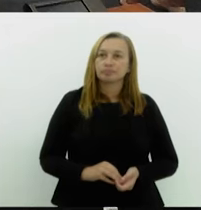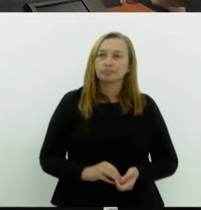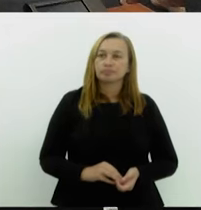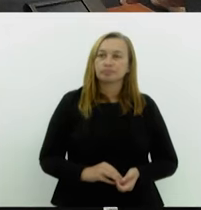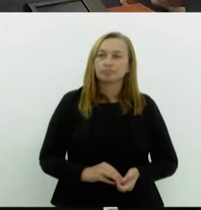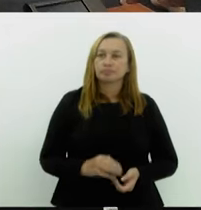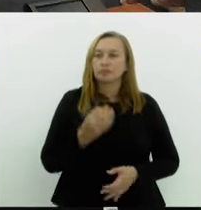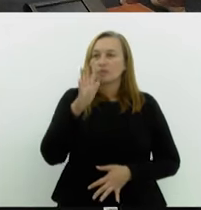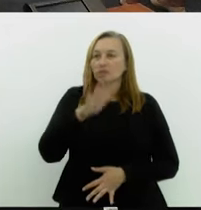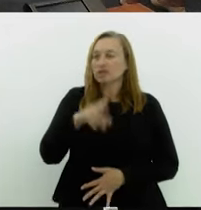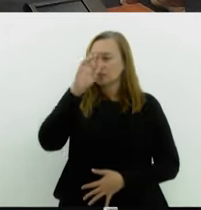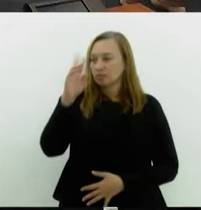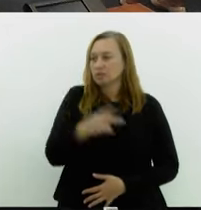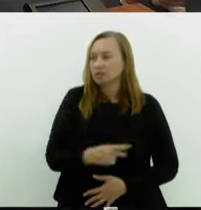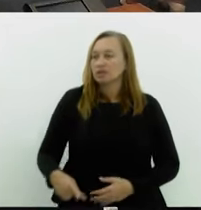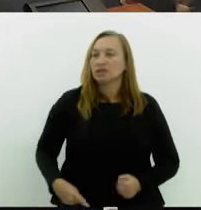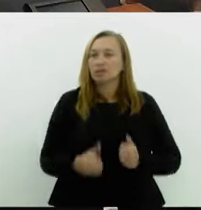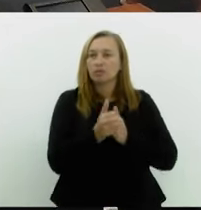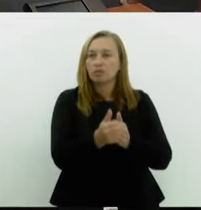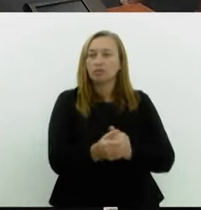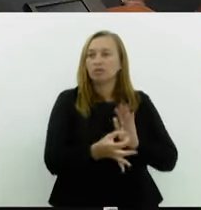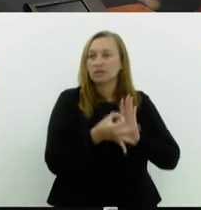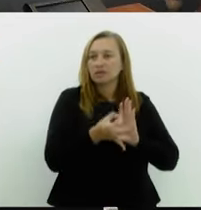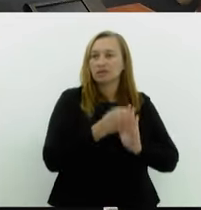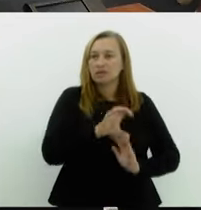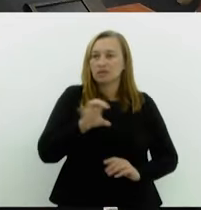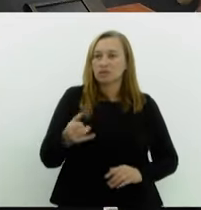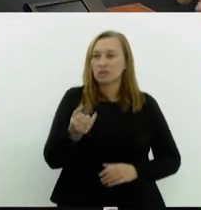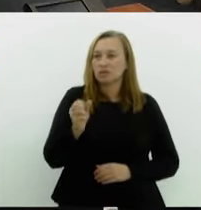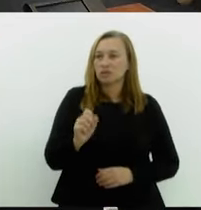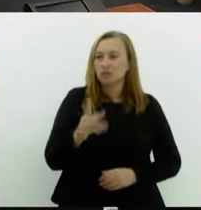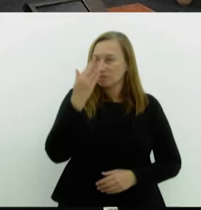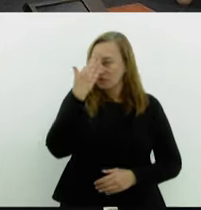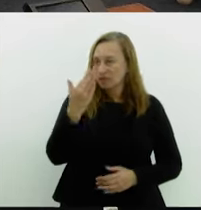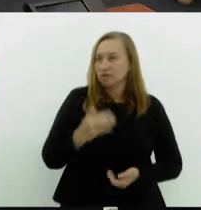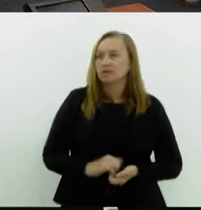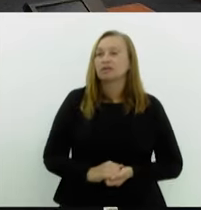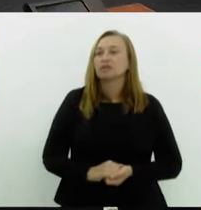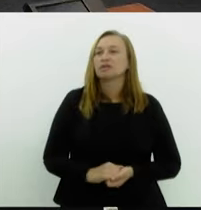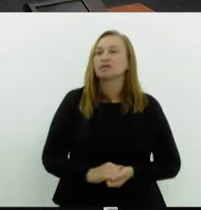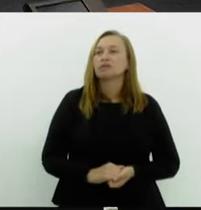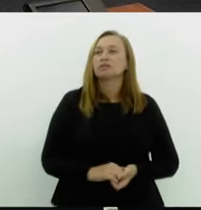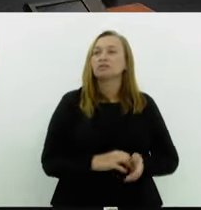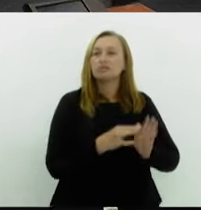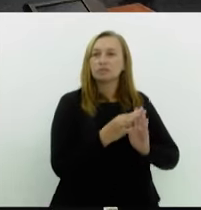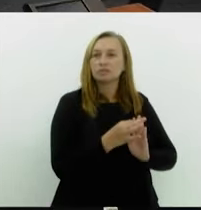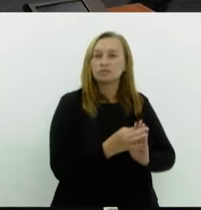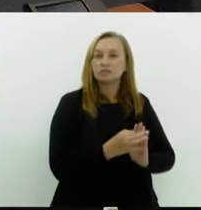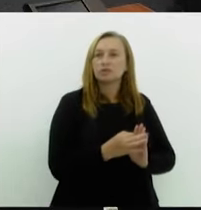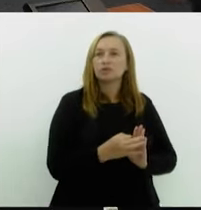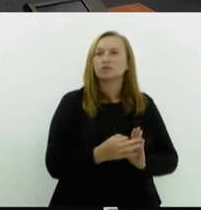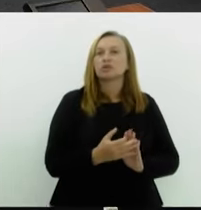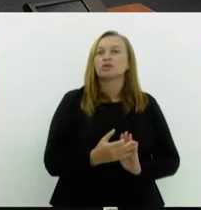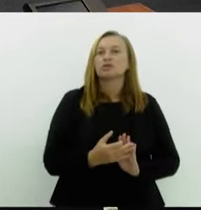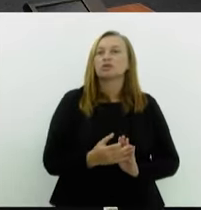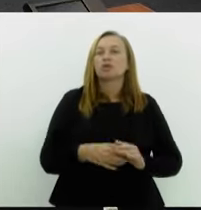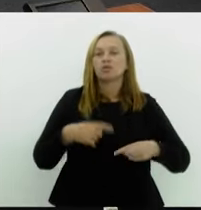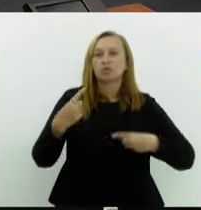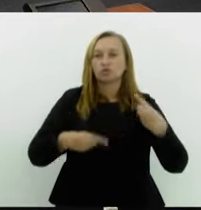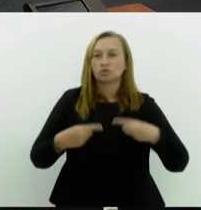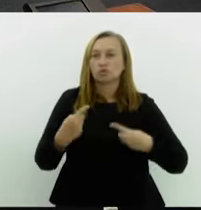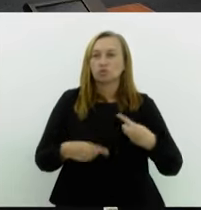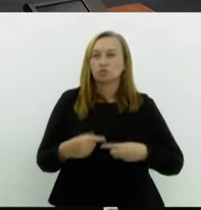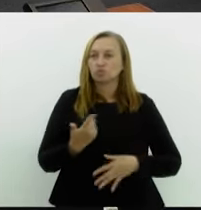Boa tarde, presidente. Acompanho o parecer da CCJ, ok? Muito obrigado. Com os pareceres emitidos em